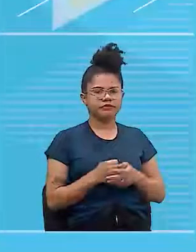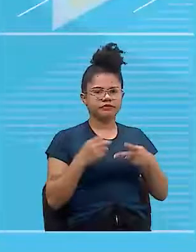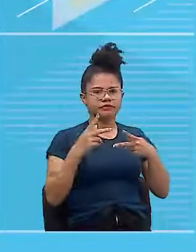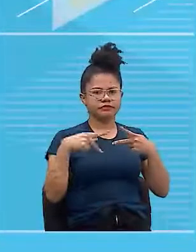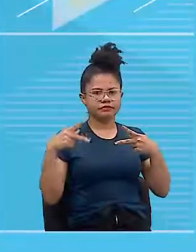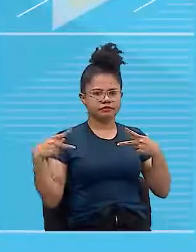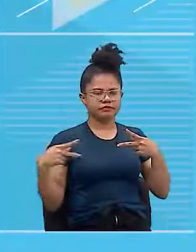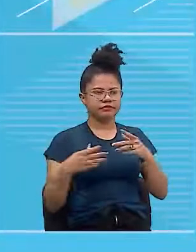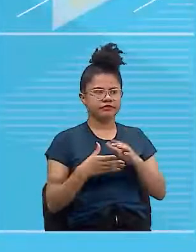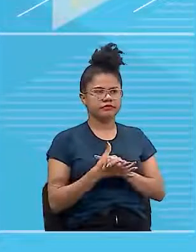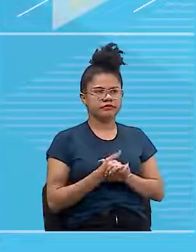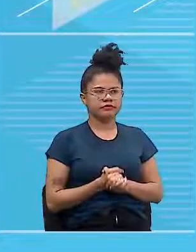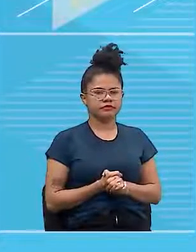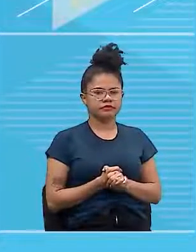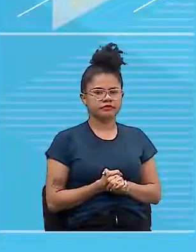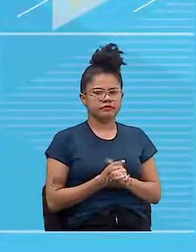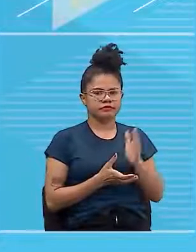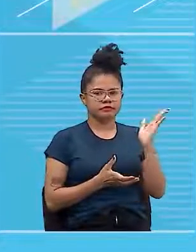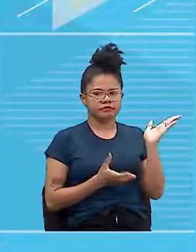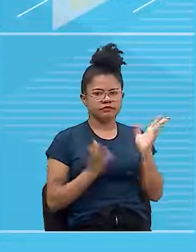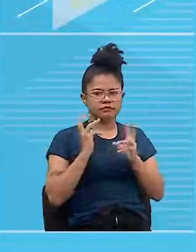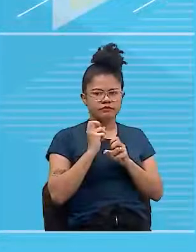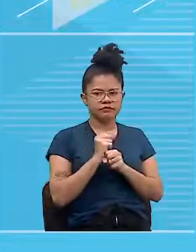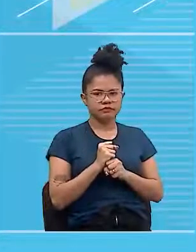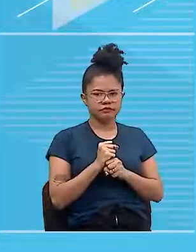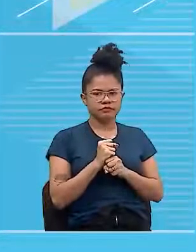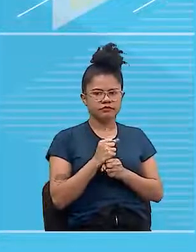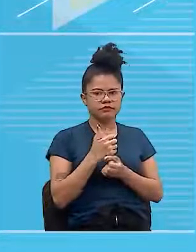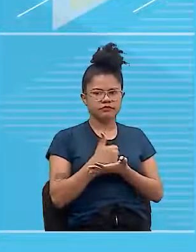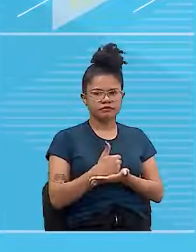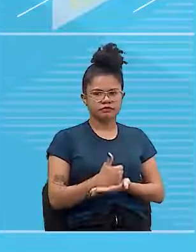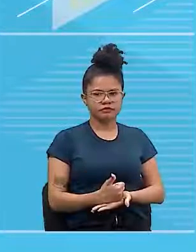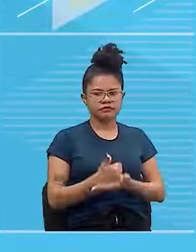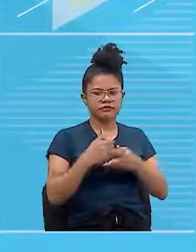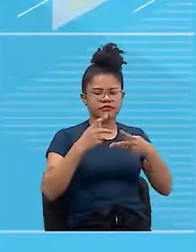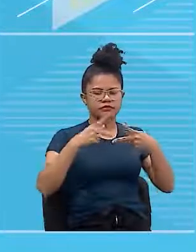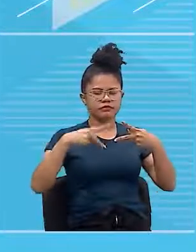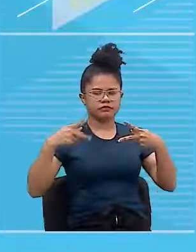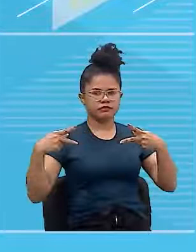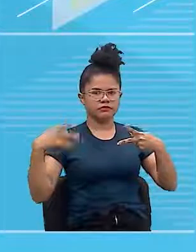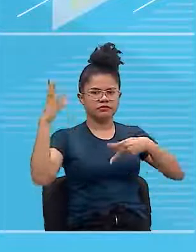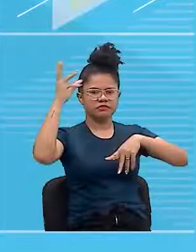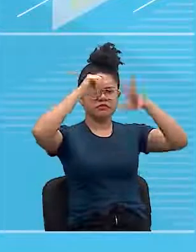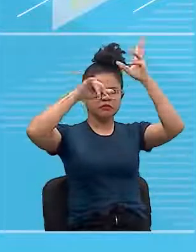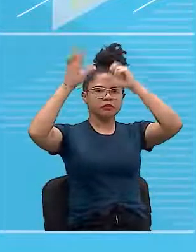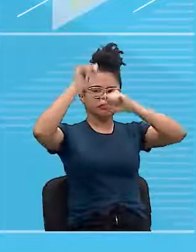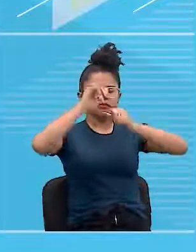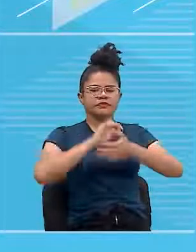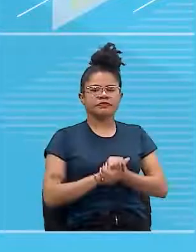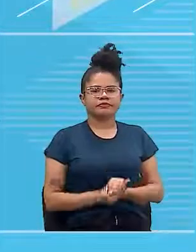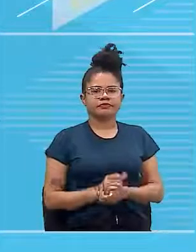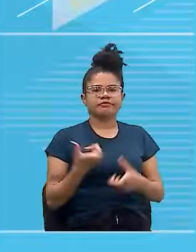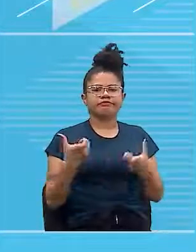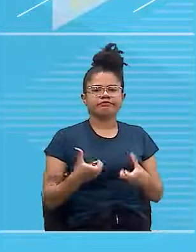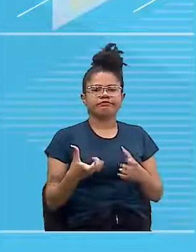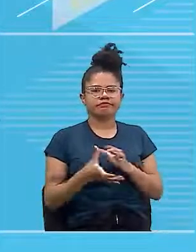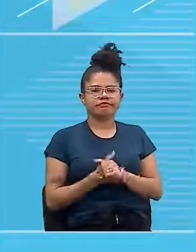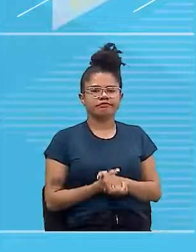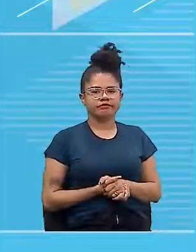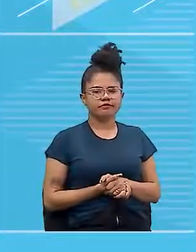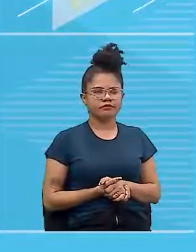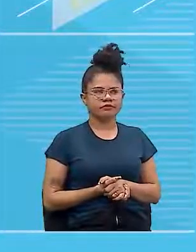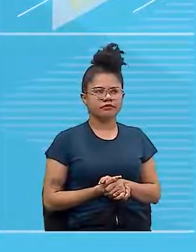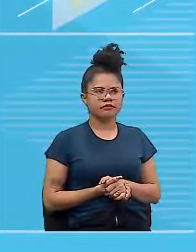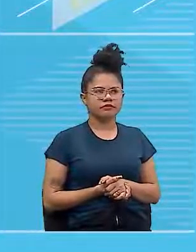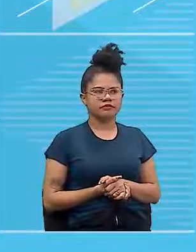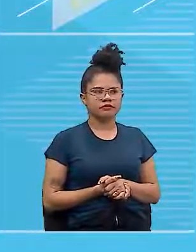das proteínas vamos fazer também da massa das proteínas vamos para aprender mora Adriana cadê tu Adriana